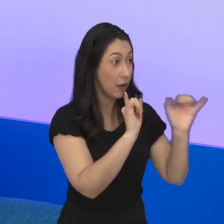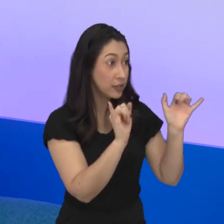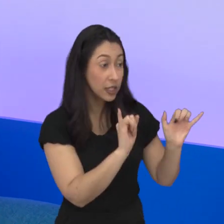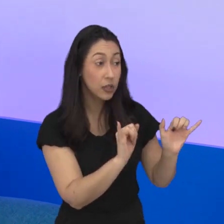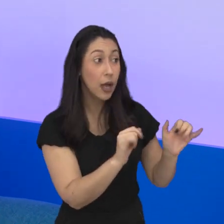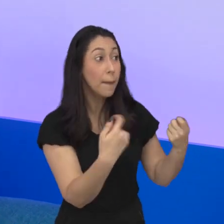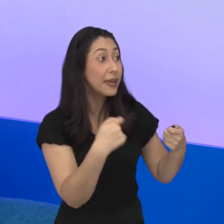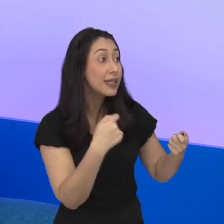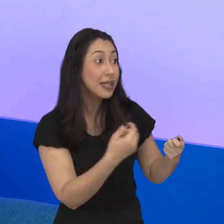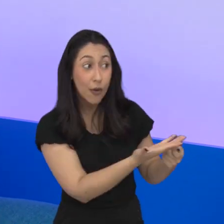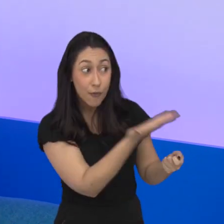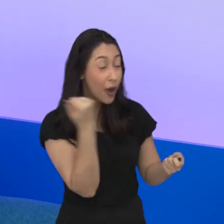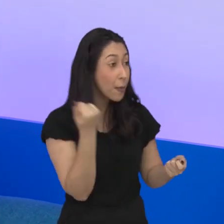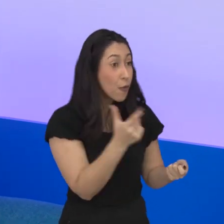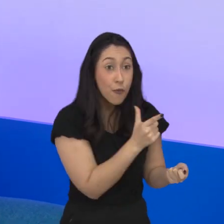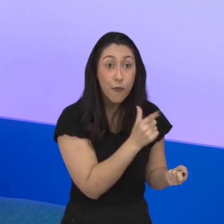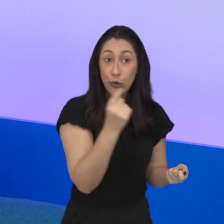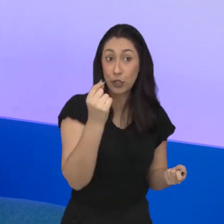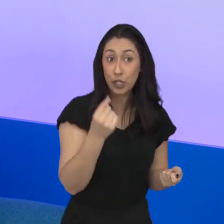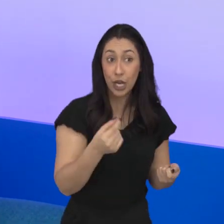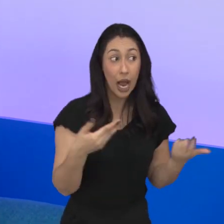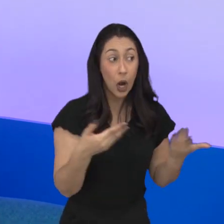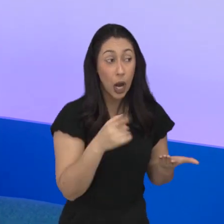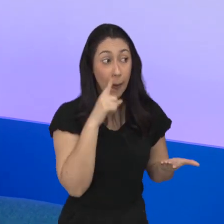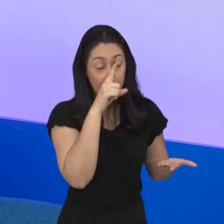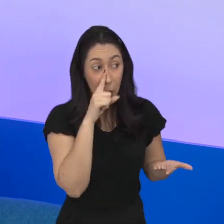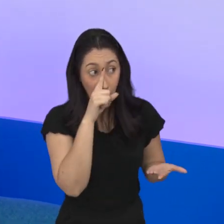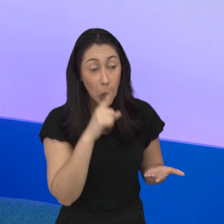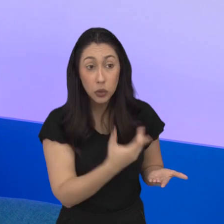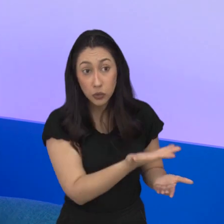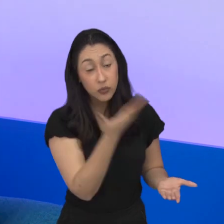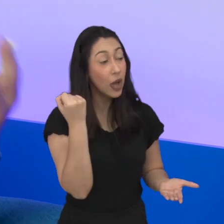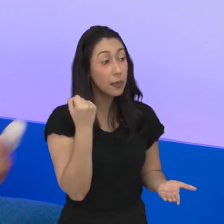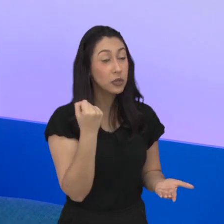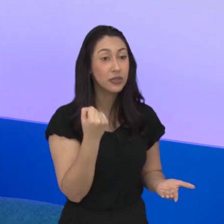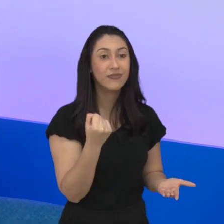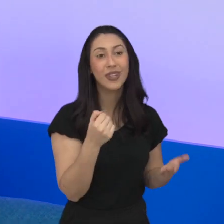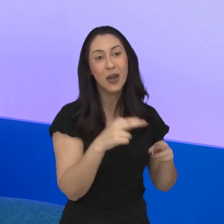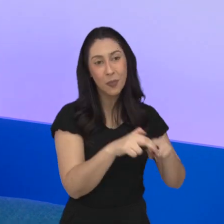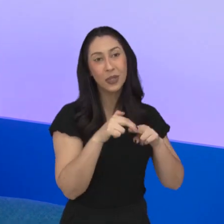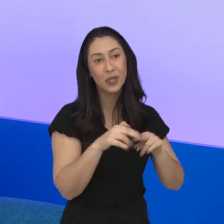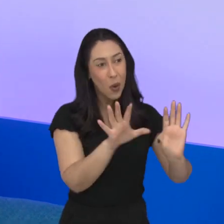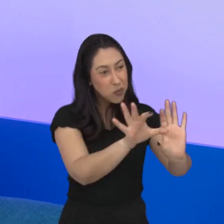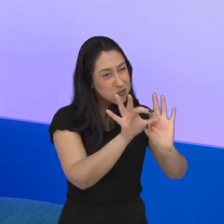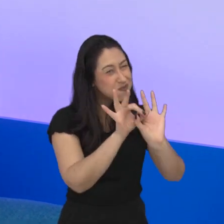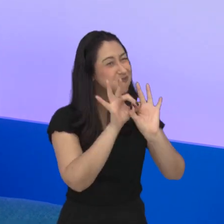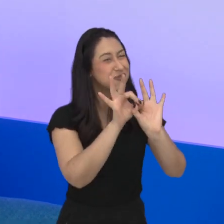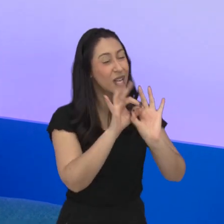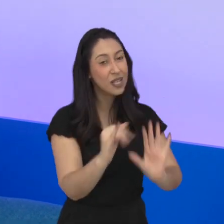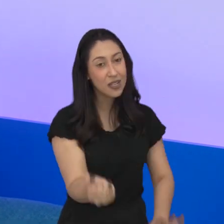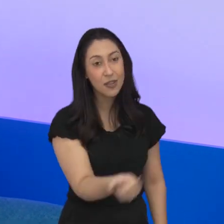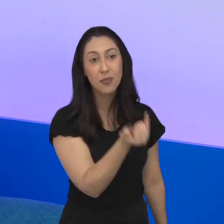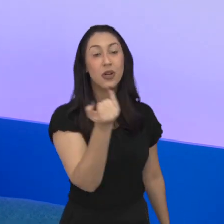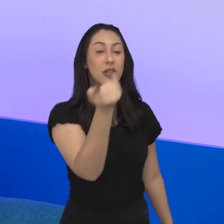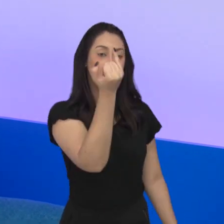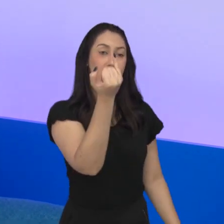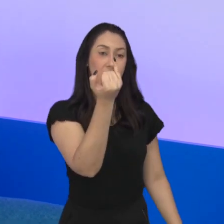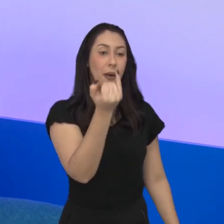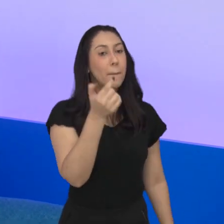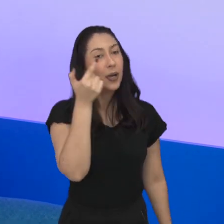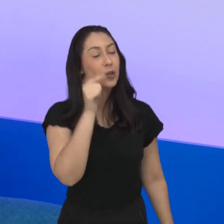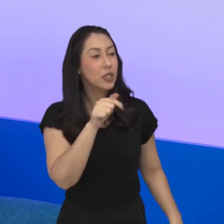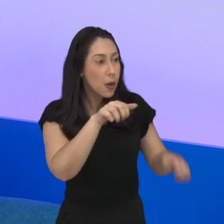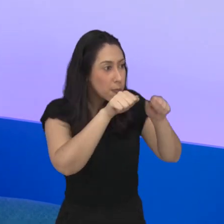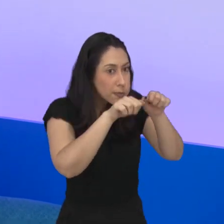em casa e avisando, vamos sair daqui, está em risco, vamos para o abrigo. E esse trabalho em conjunto ele é fundamental para que a gente tenha maior número